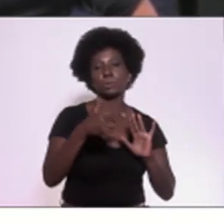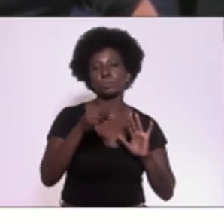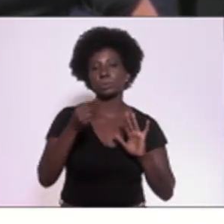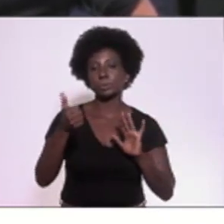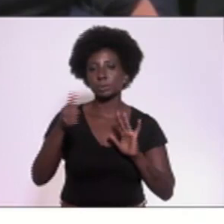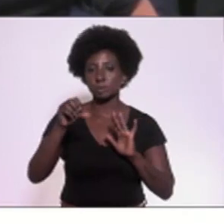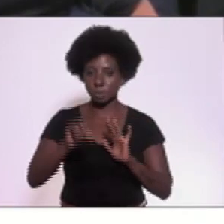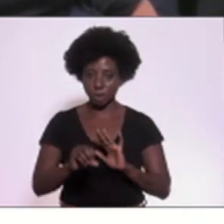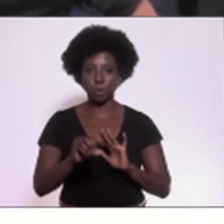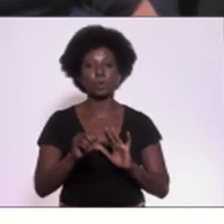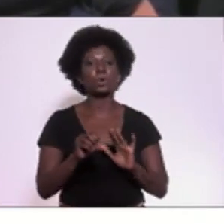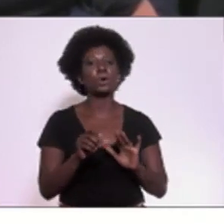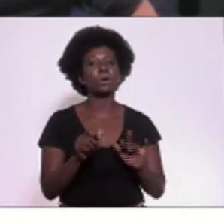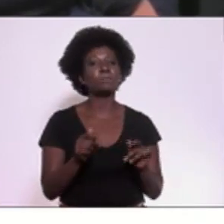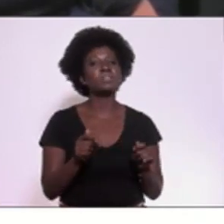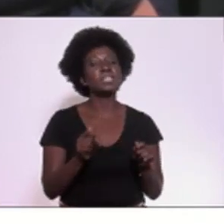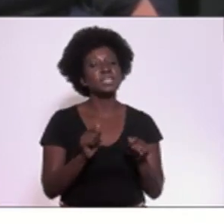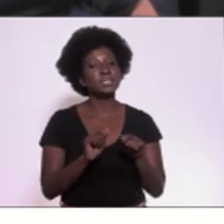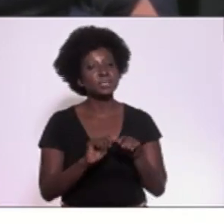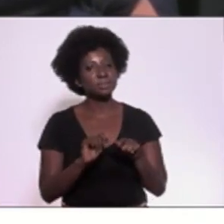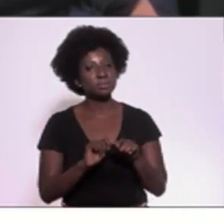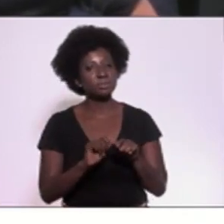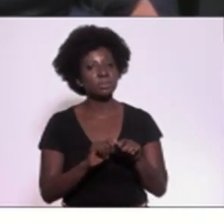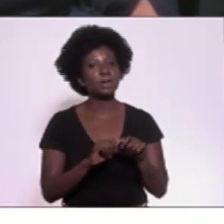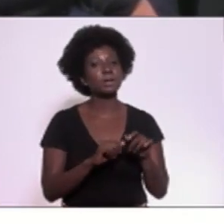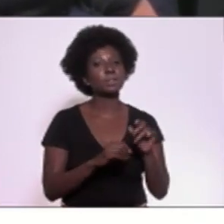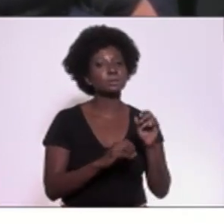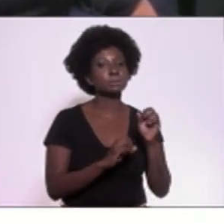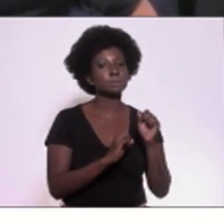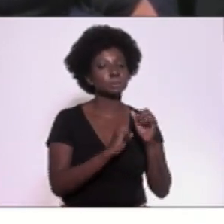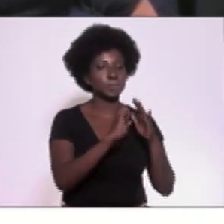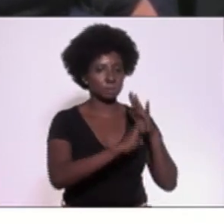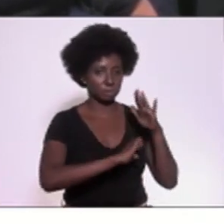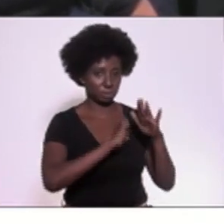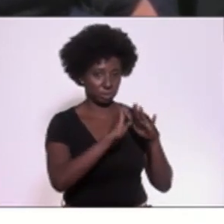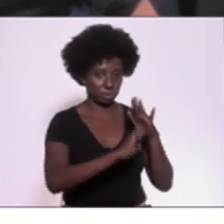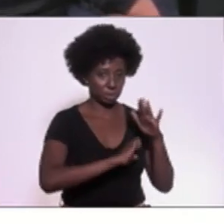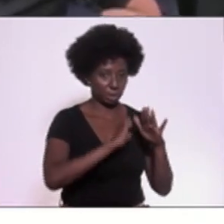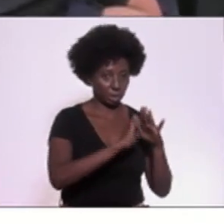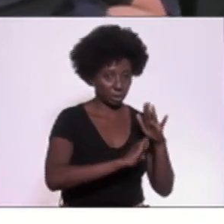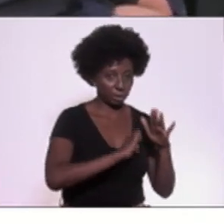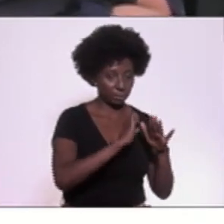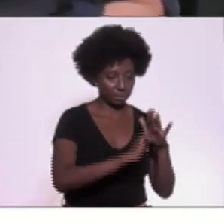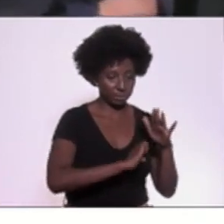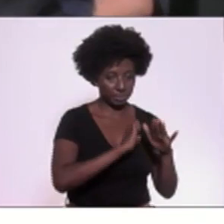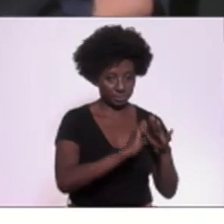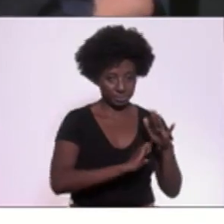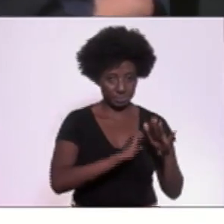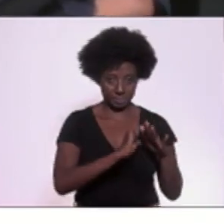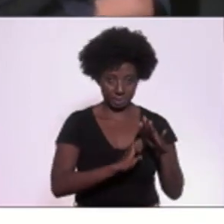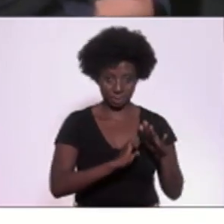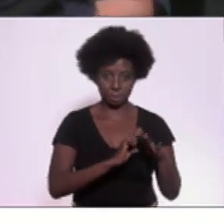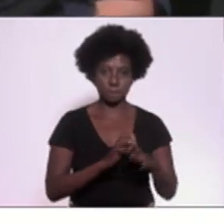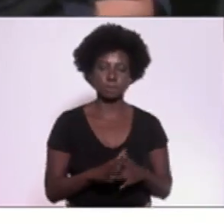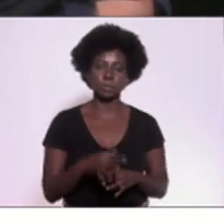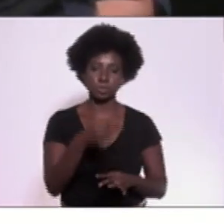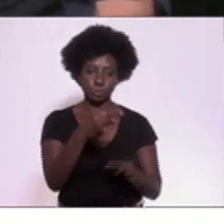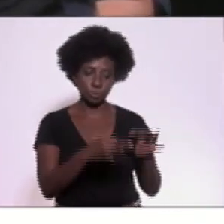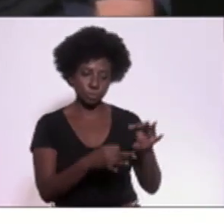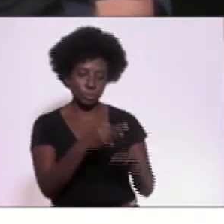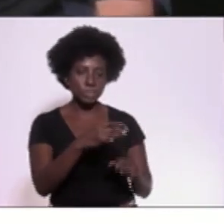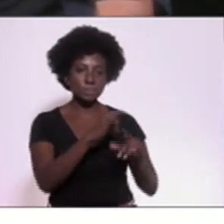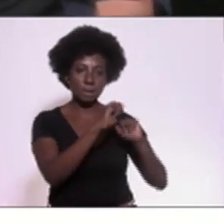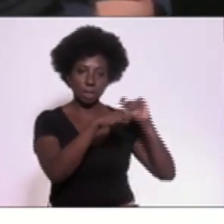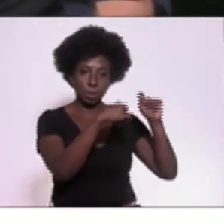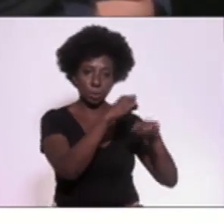dispositivo que dispõe sobre a conformidade das empresas recuperandas, pendendo de pareceres das comissões de Constituição, Justiça, Economia e Indústria e Comércio, Tributação,